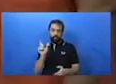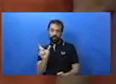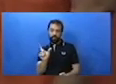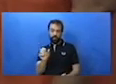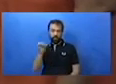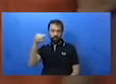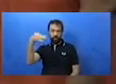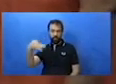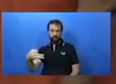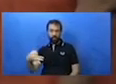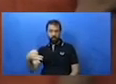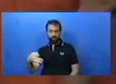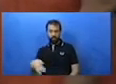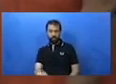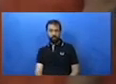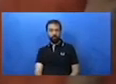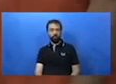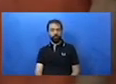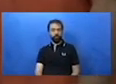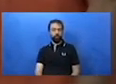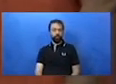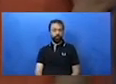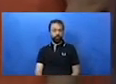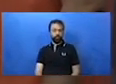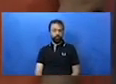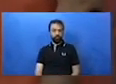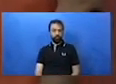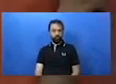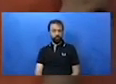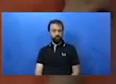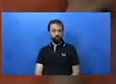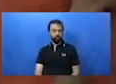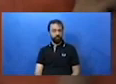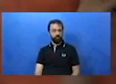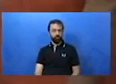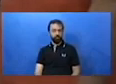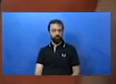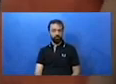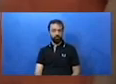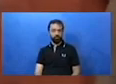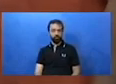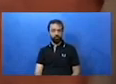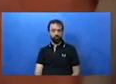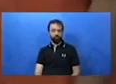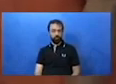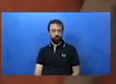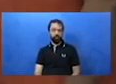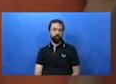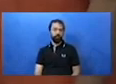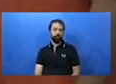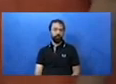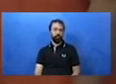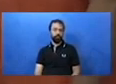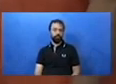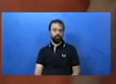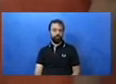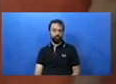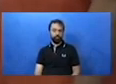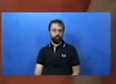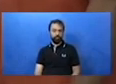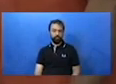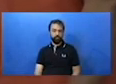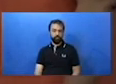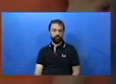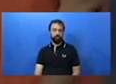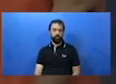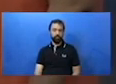vi, peneirado, bocado. Bem te vi, peneirado, bocado. Bem te vi, peneirado,